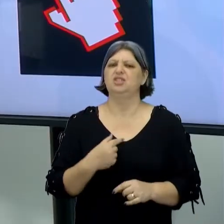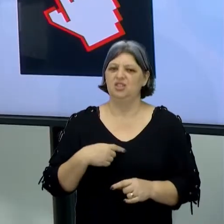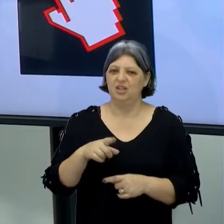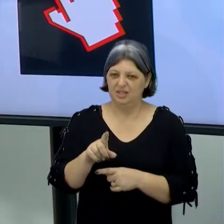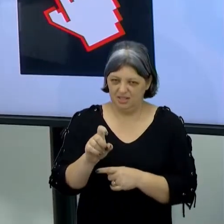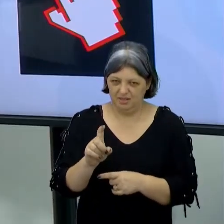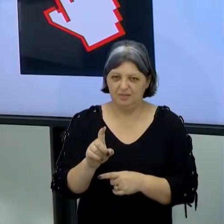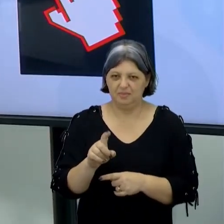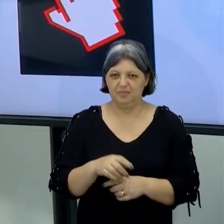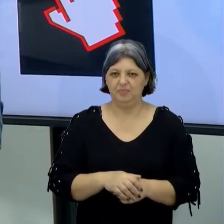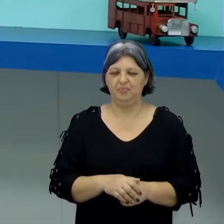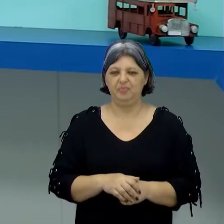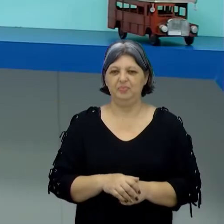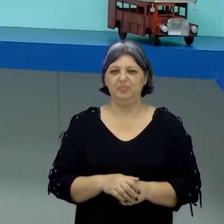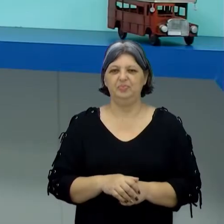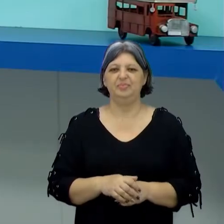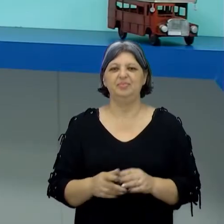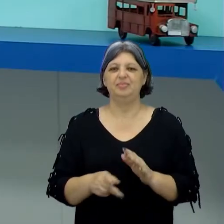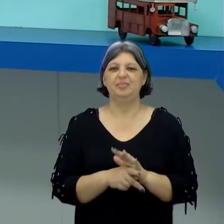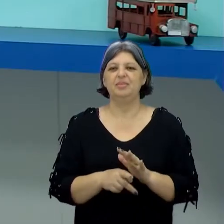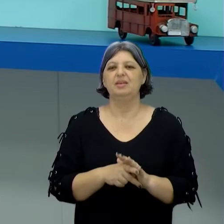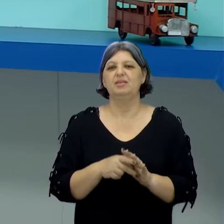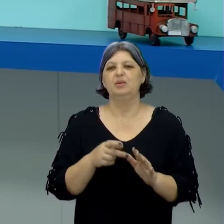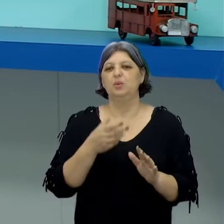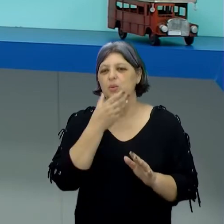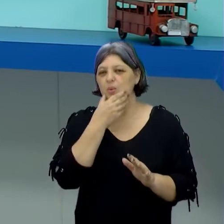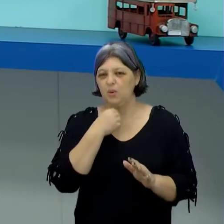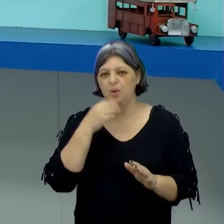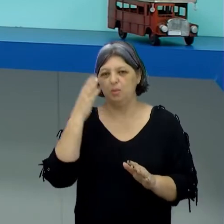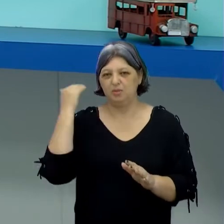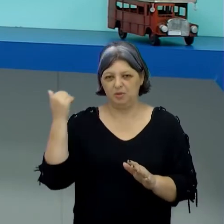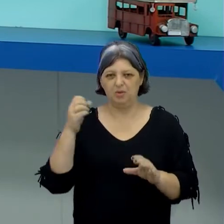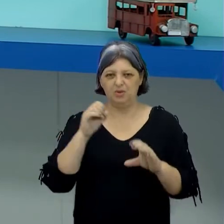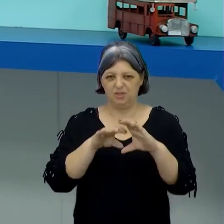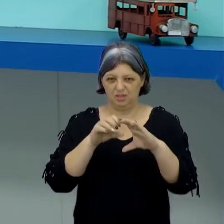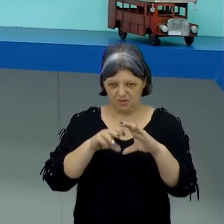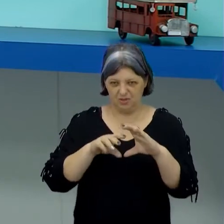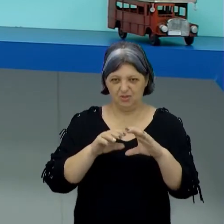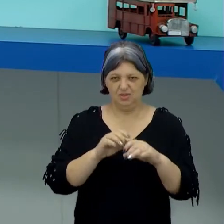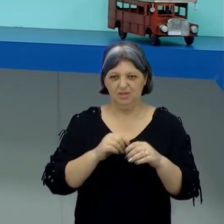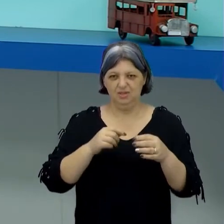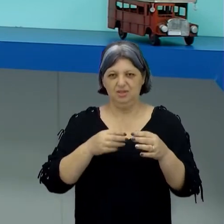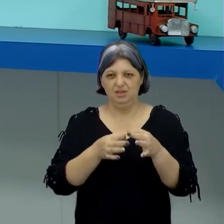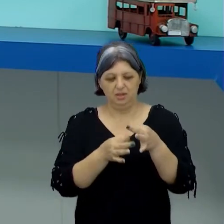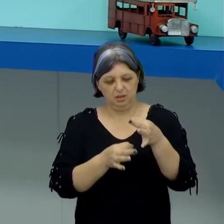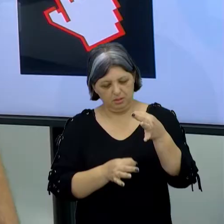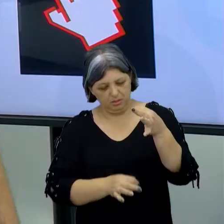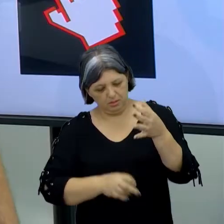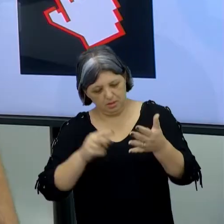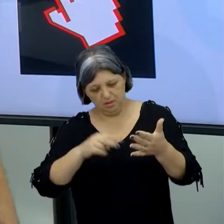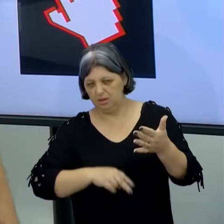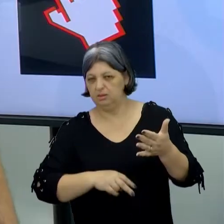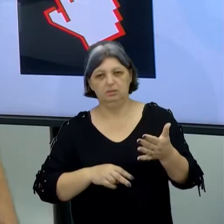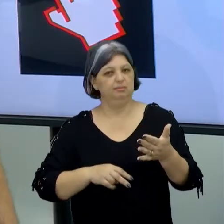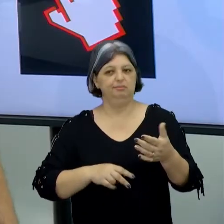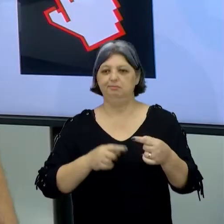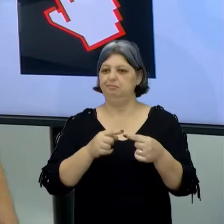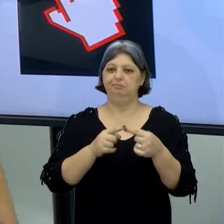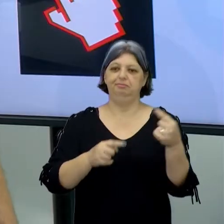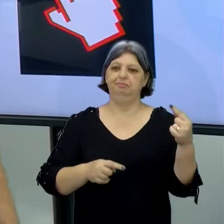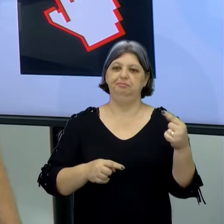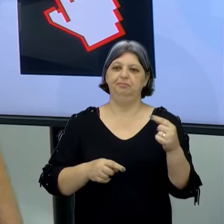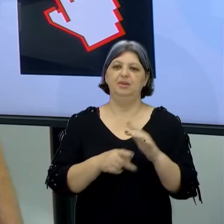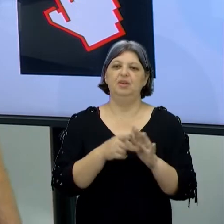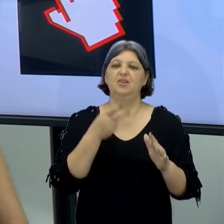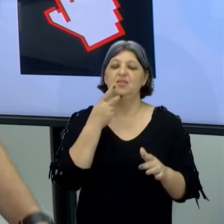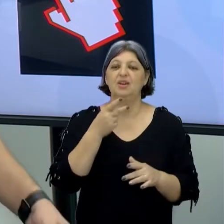Jack Chan morreu. Saiu uma William Bonner, não sei o quê, pediu demissão. Uma coisa assim, mas não era nada disso. Aí eu fui lendo. E não tem nada. Nada. Jack Chan